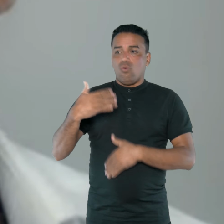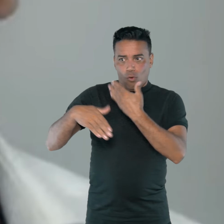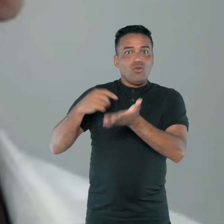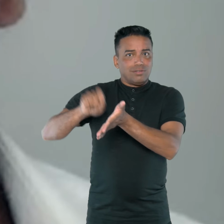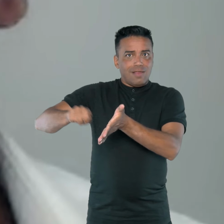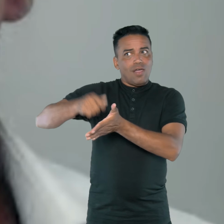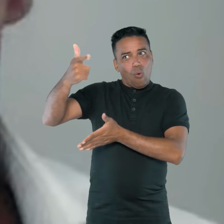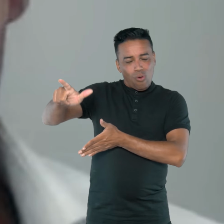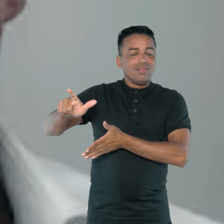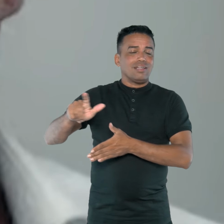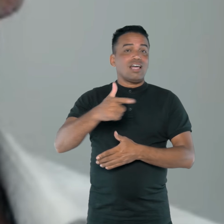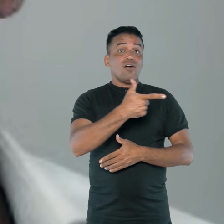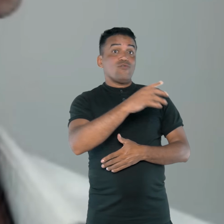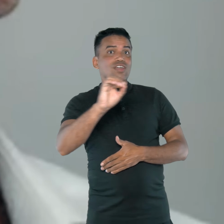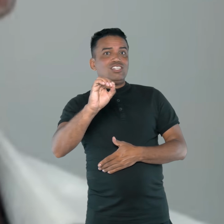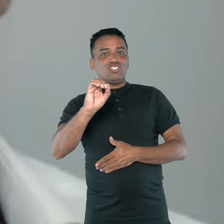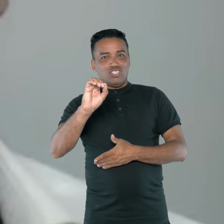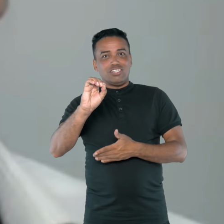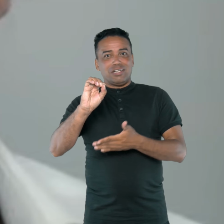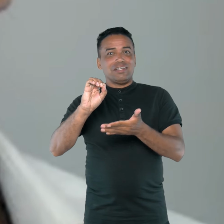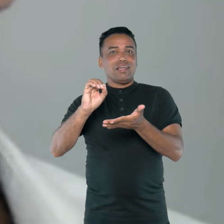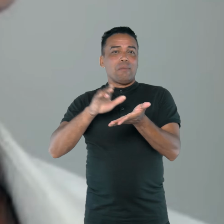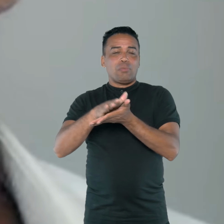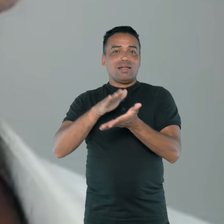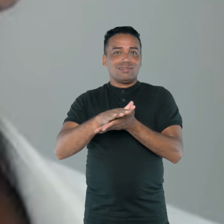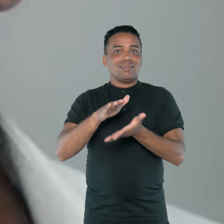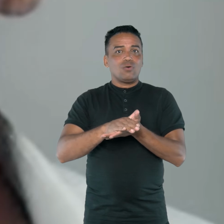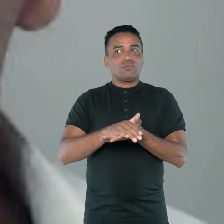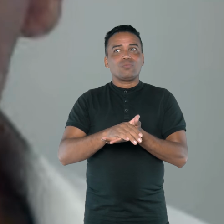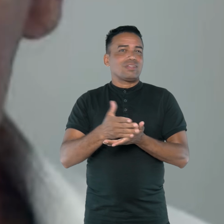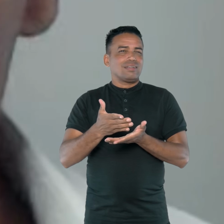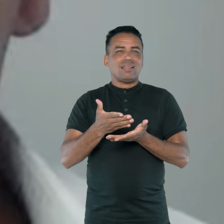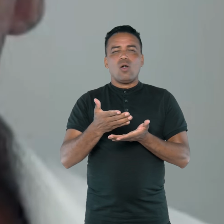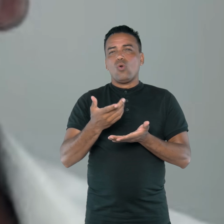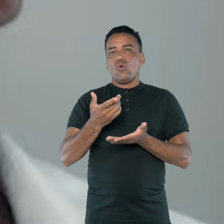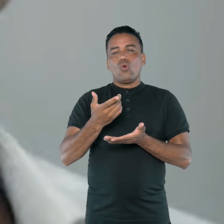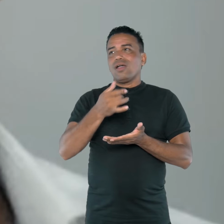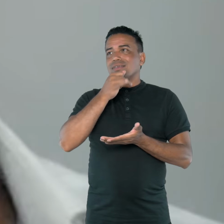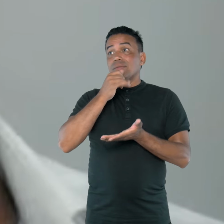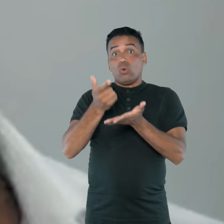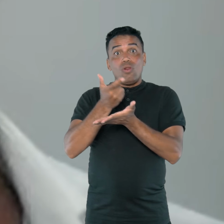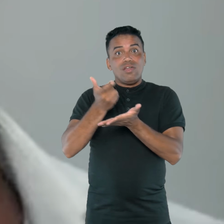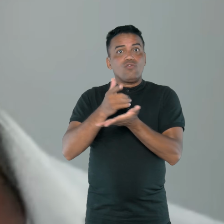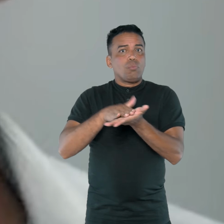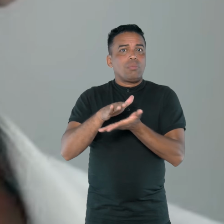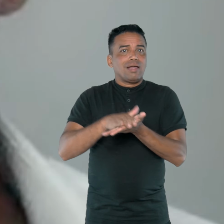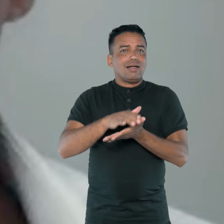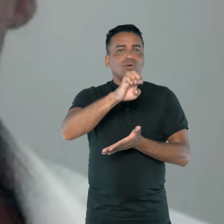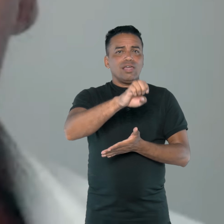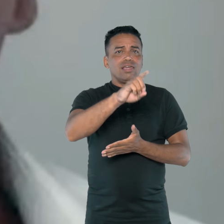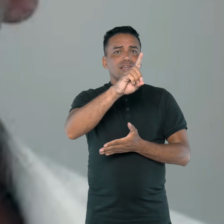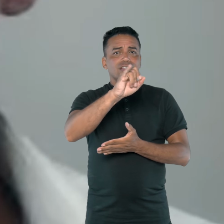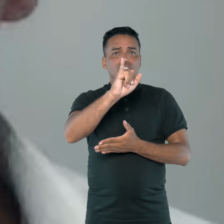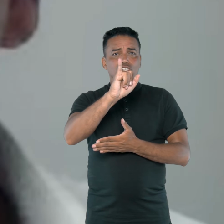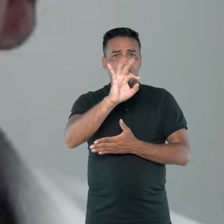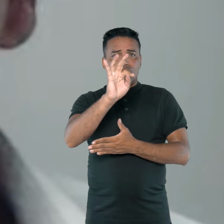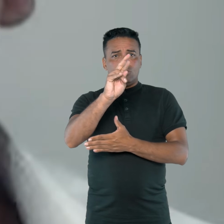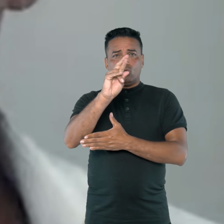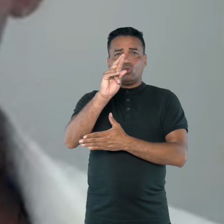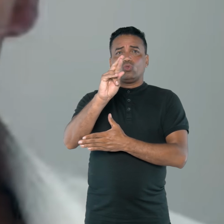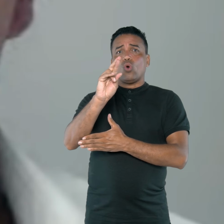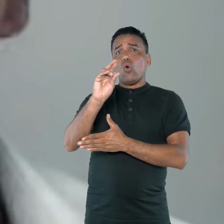foi a 20ª, que foi a última rave do século XX, que foi um livro que foi publicado pela editora